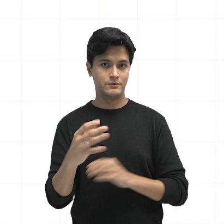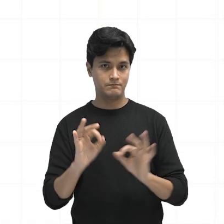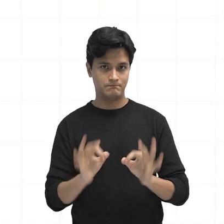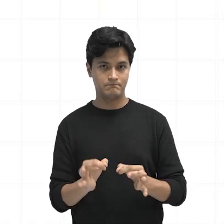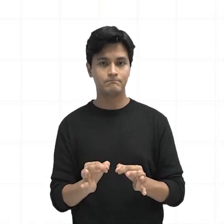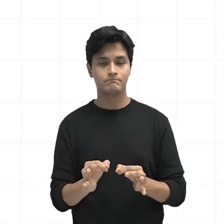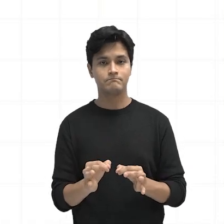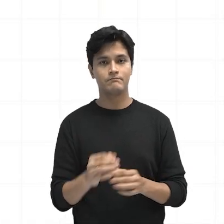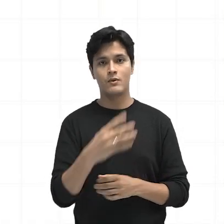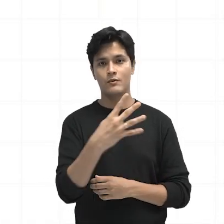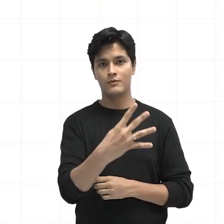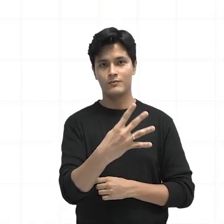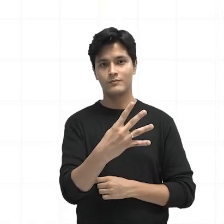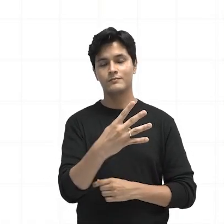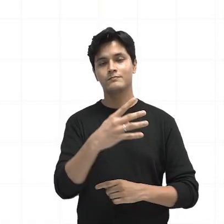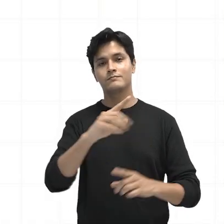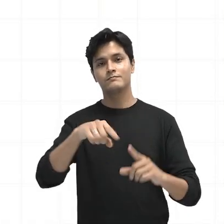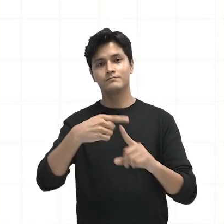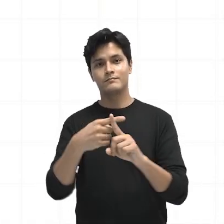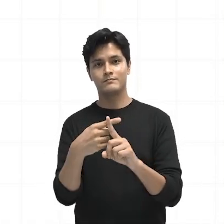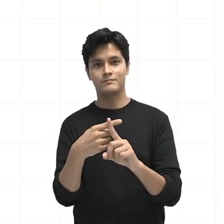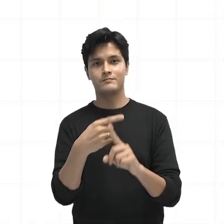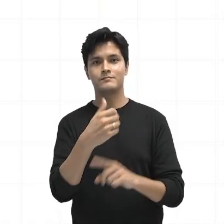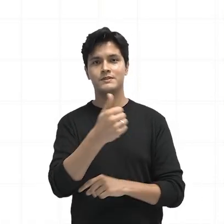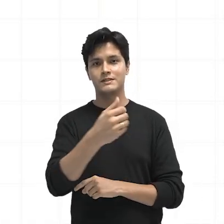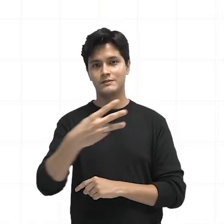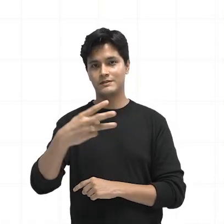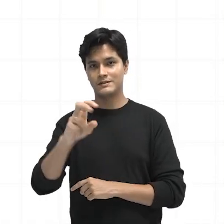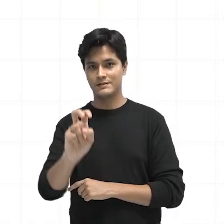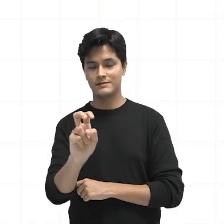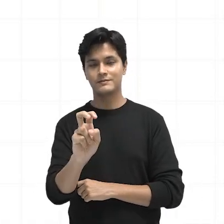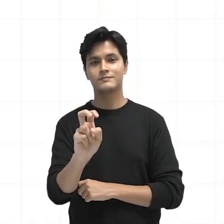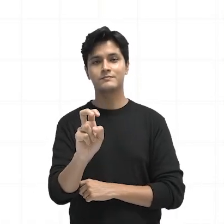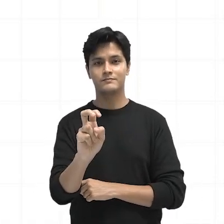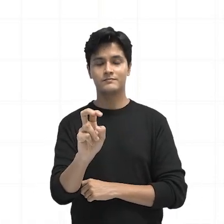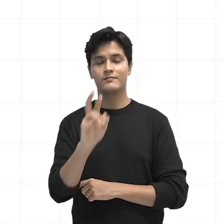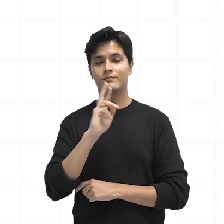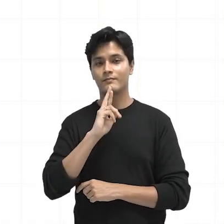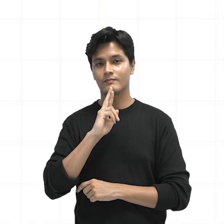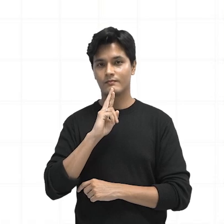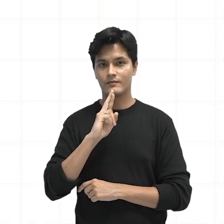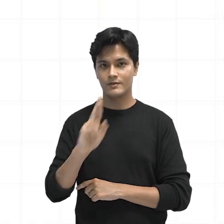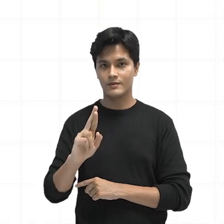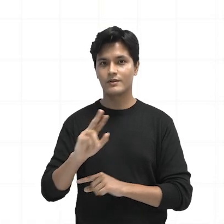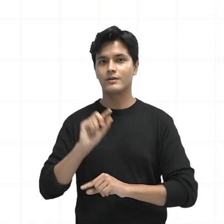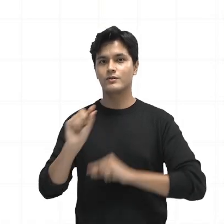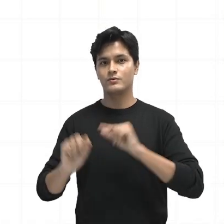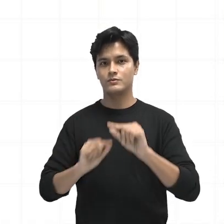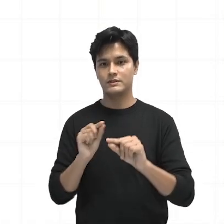certo? E 4 mais 135, o resultado é